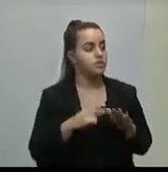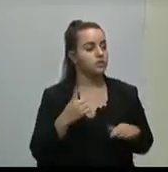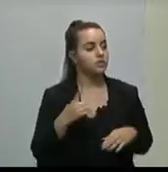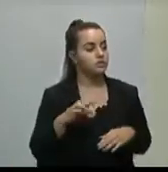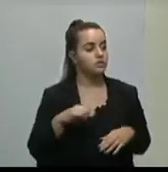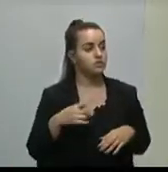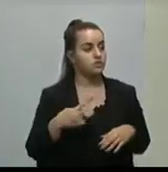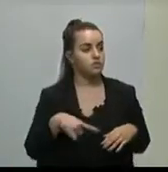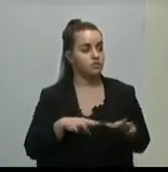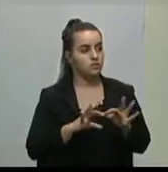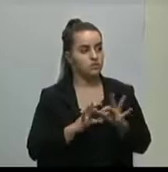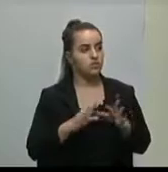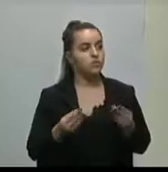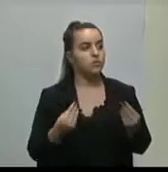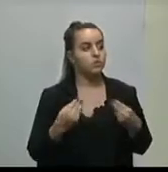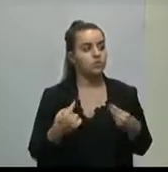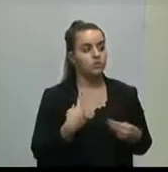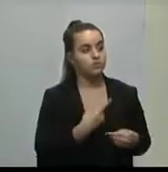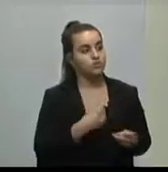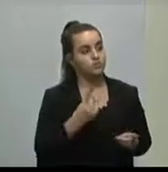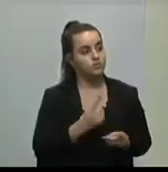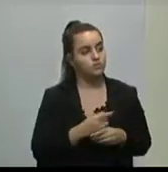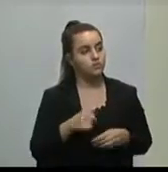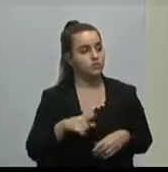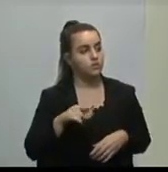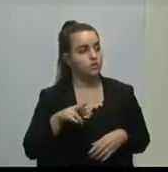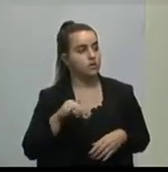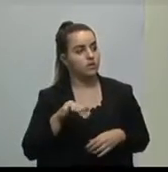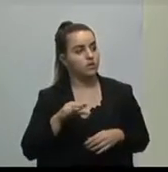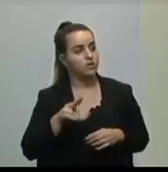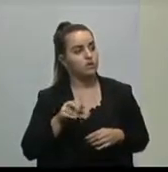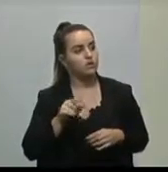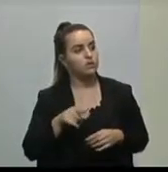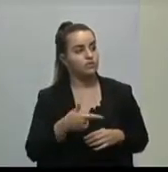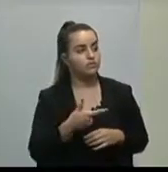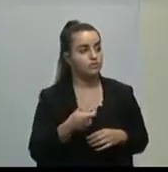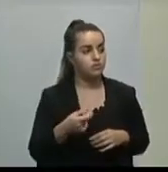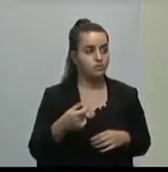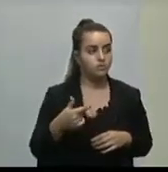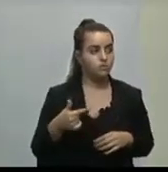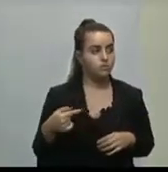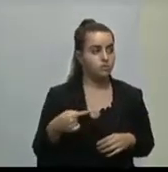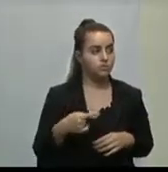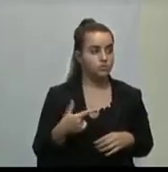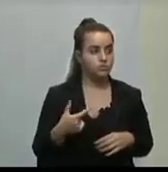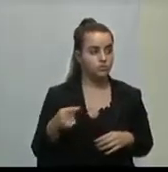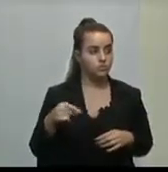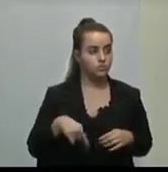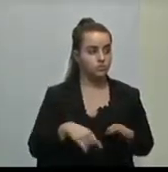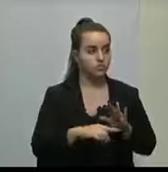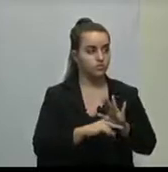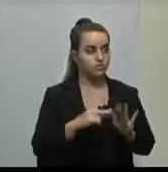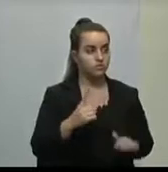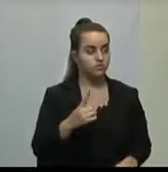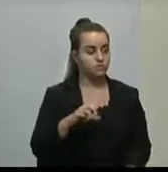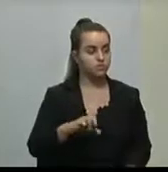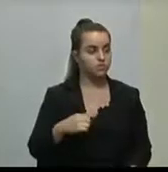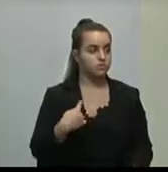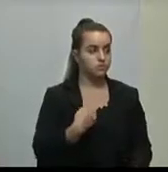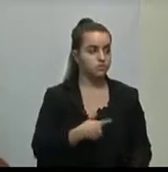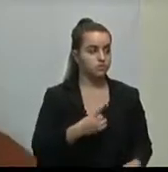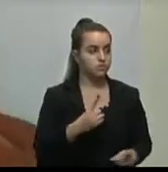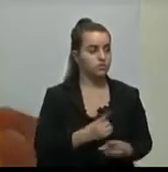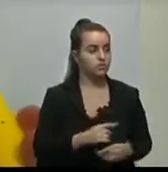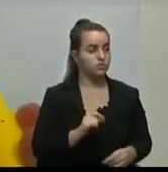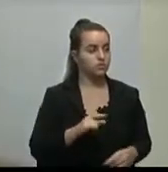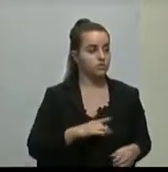Graus de liberdade. Como que nós chegamos a esses graus de liberdade? 20 menos 1. Então, nessa linha 19, localizamos o valor